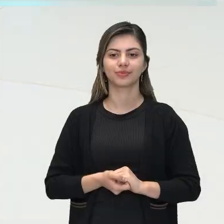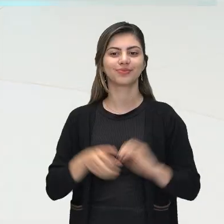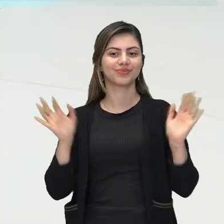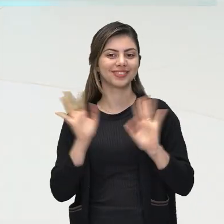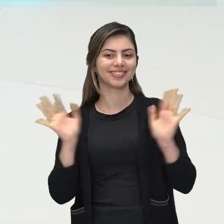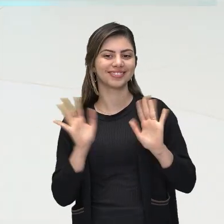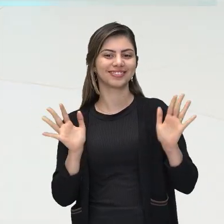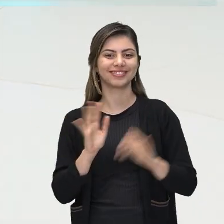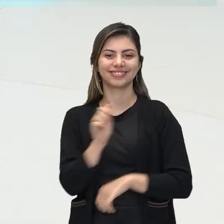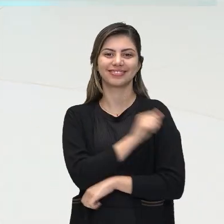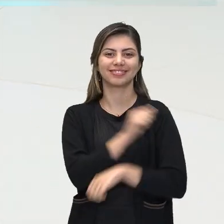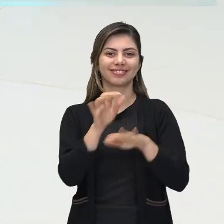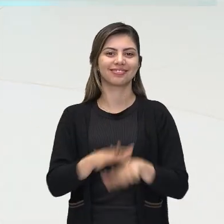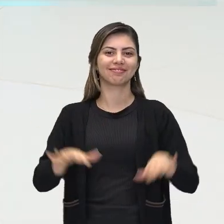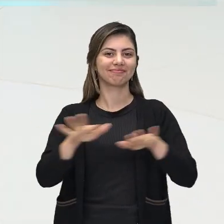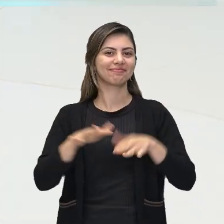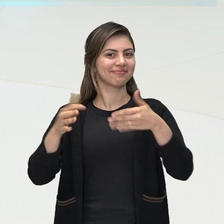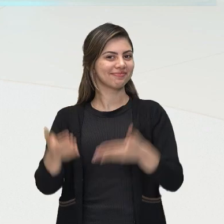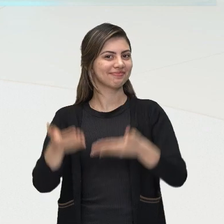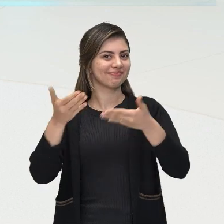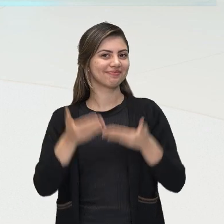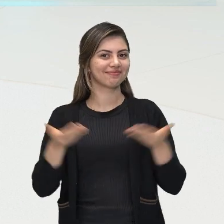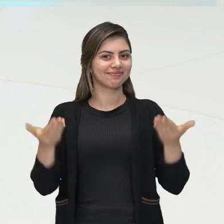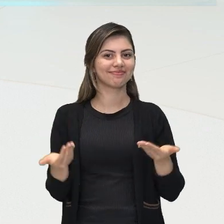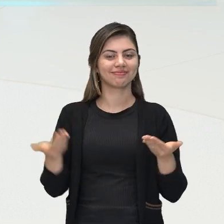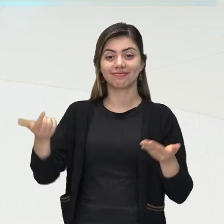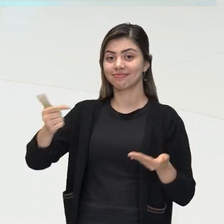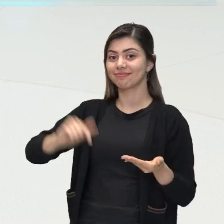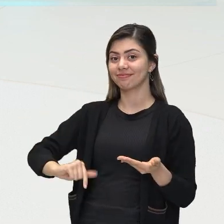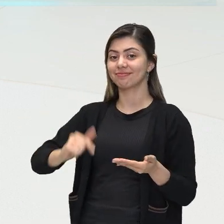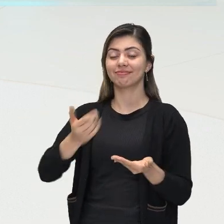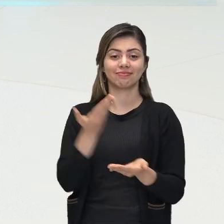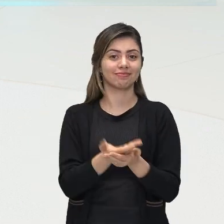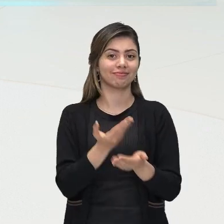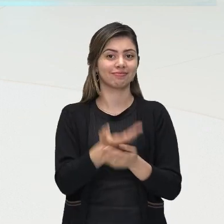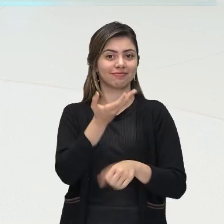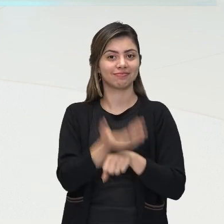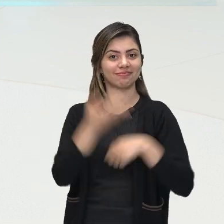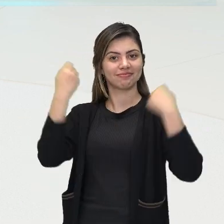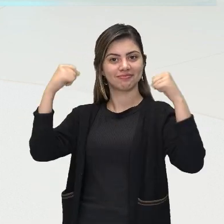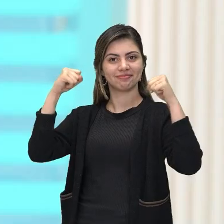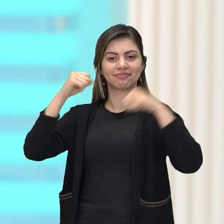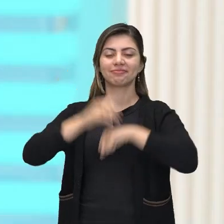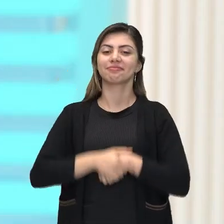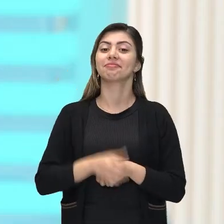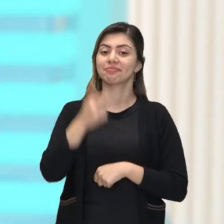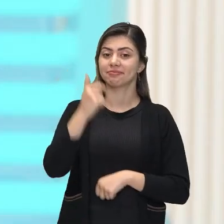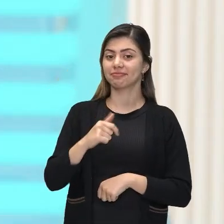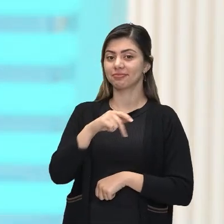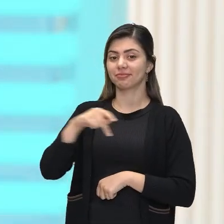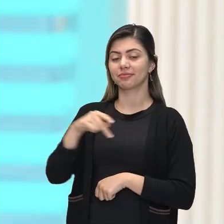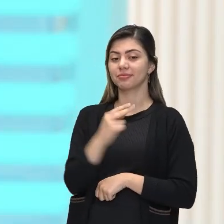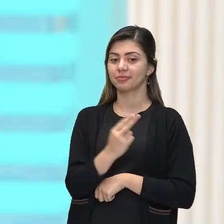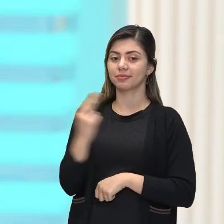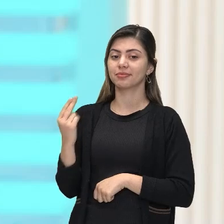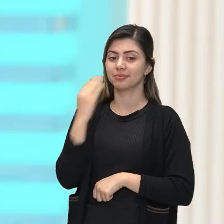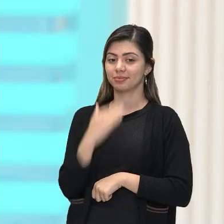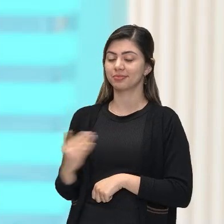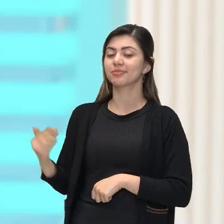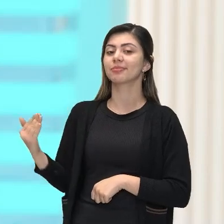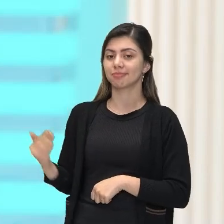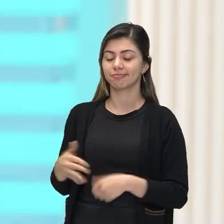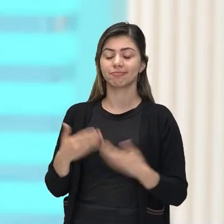Olá, alunos, sejam bem-vindos a mais uma aula do componente de Educação Física. Eu sou a professora Rafaela